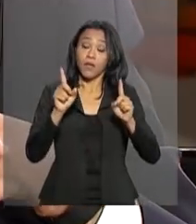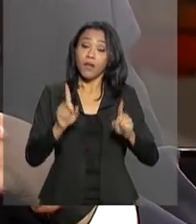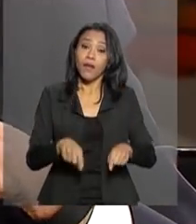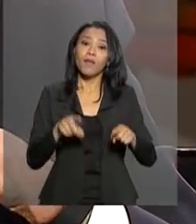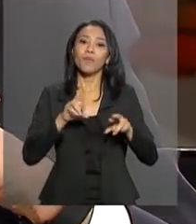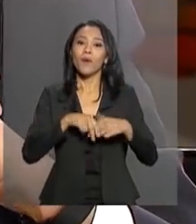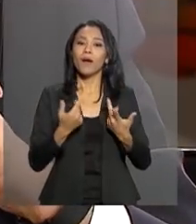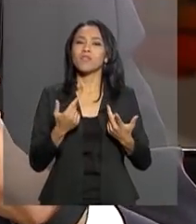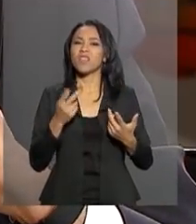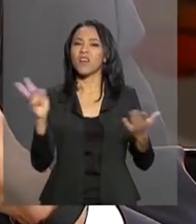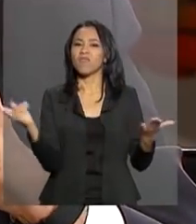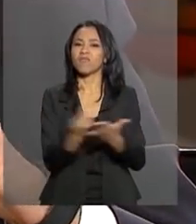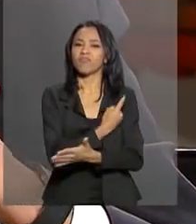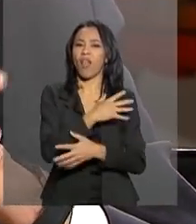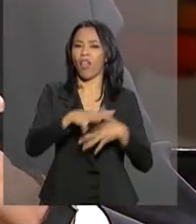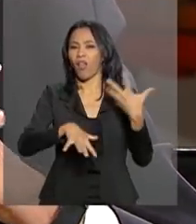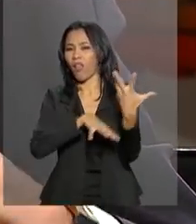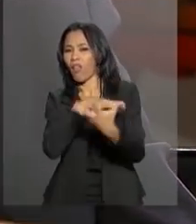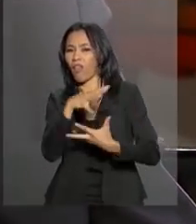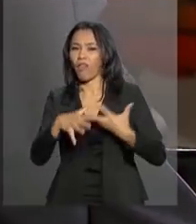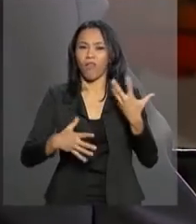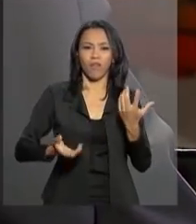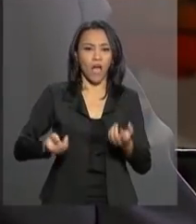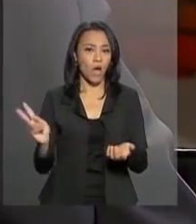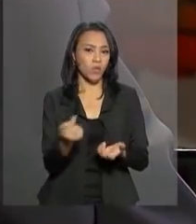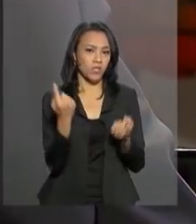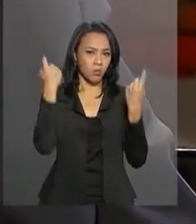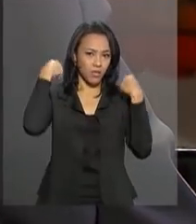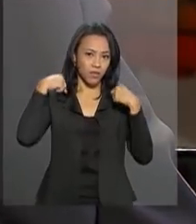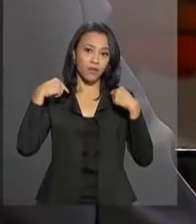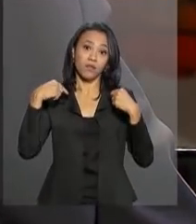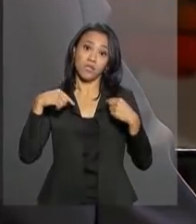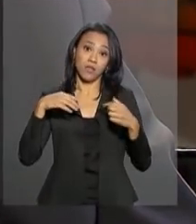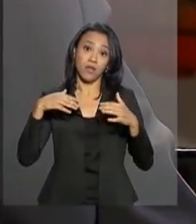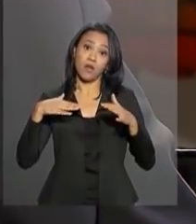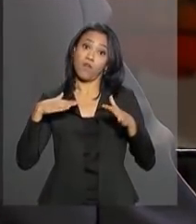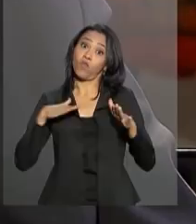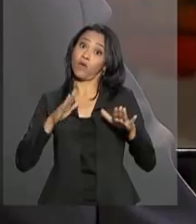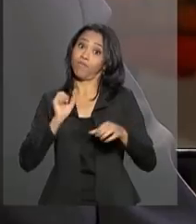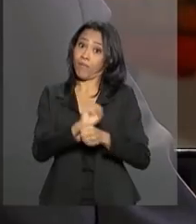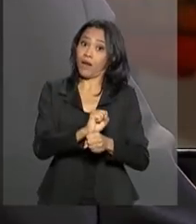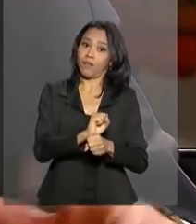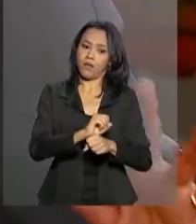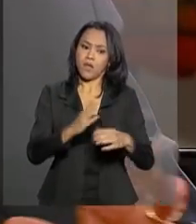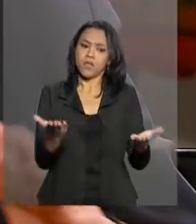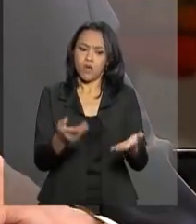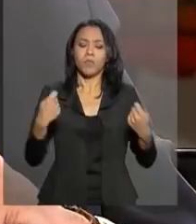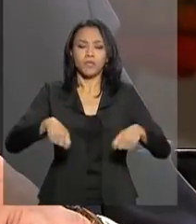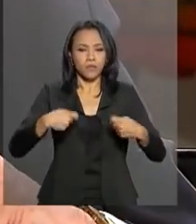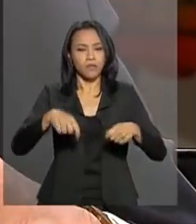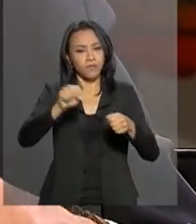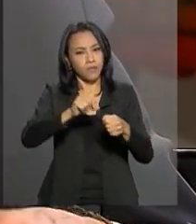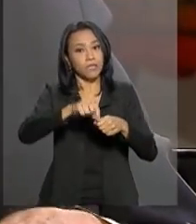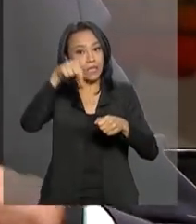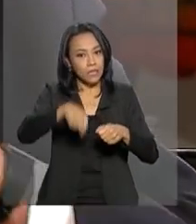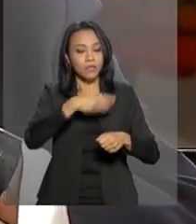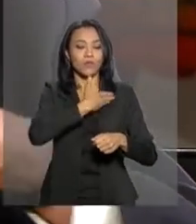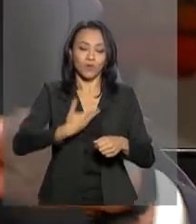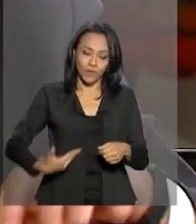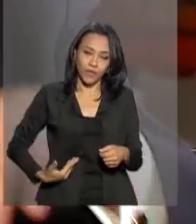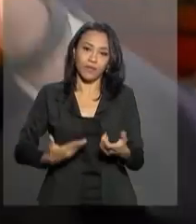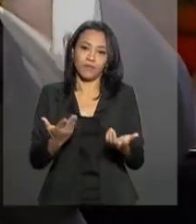trama existente do passado, se impediu? Foi a reforma previdenciária, mas que deve ser feita, se não neste governo ainda, deve